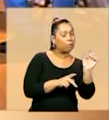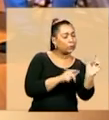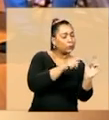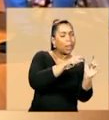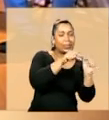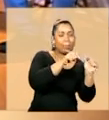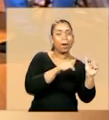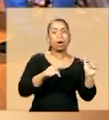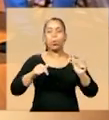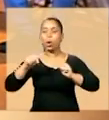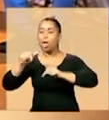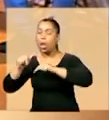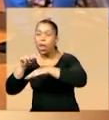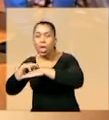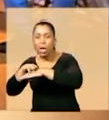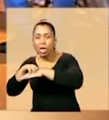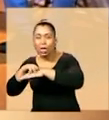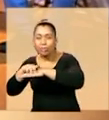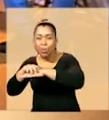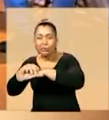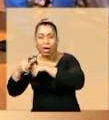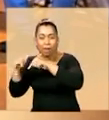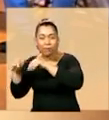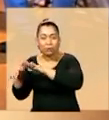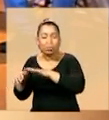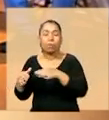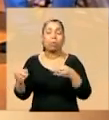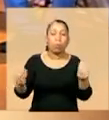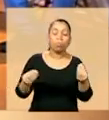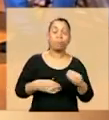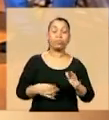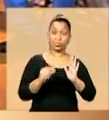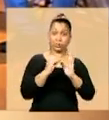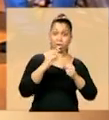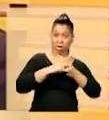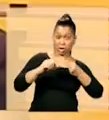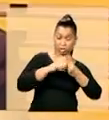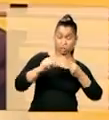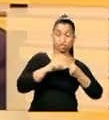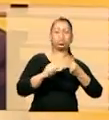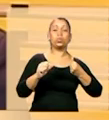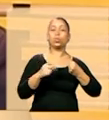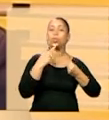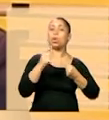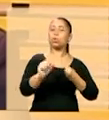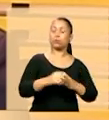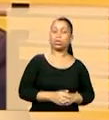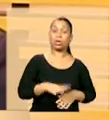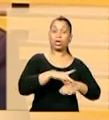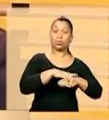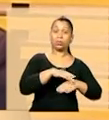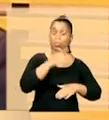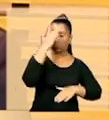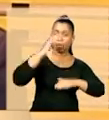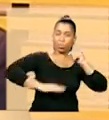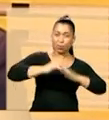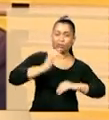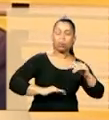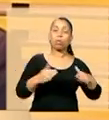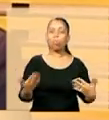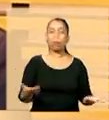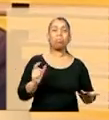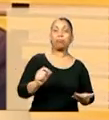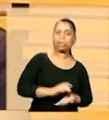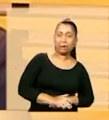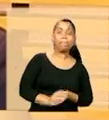trabalho, doença profissional. Como é que é isso? O próprio artigo 20 da Lei 8.203 de 91, ele vai conceituar a doença profissional